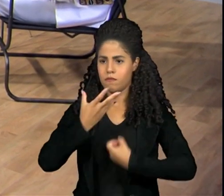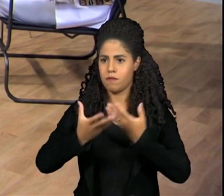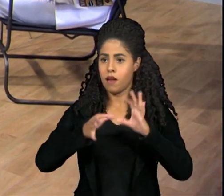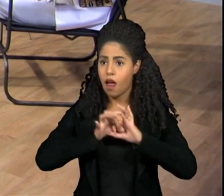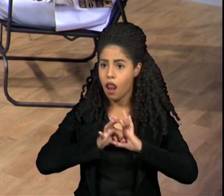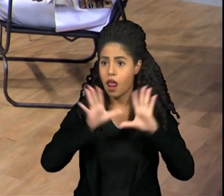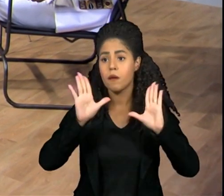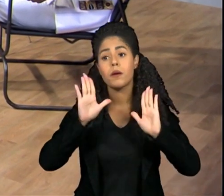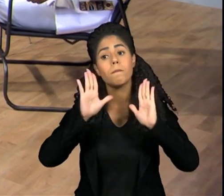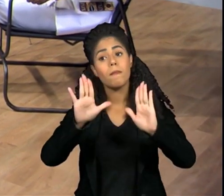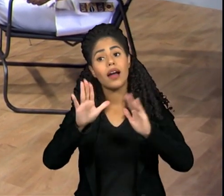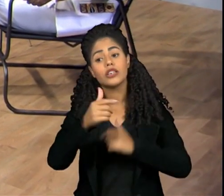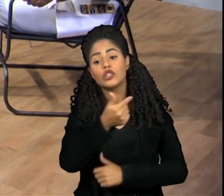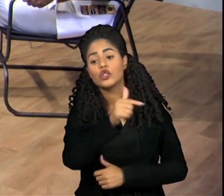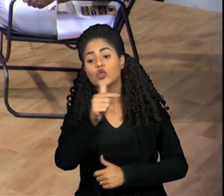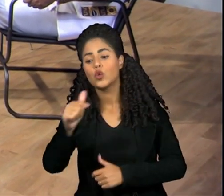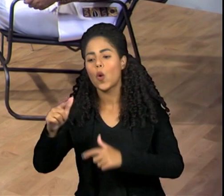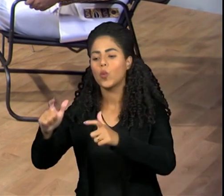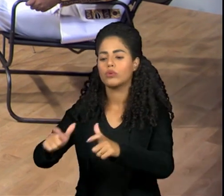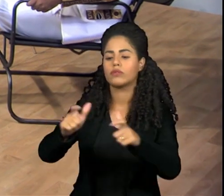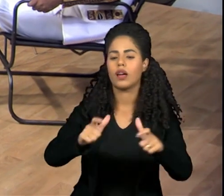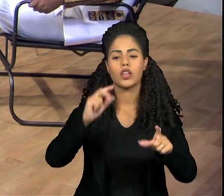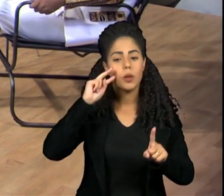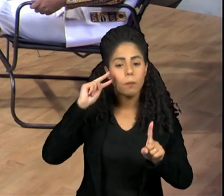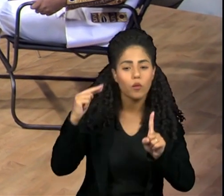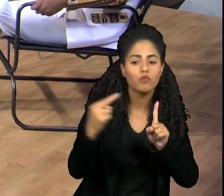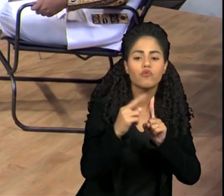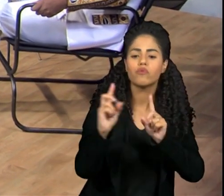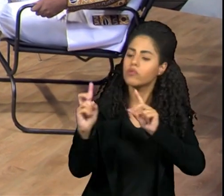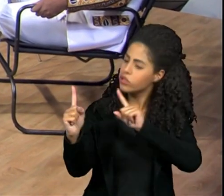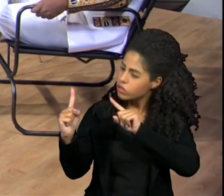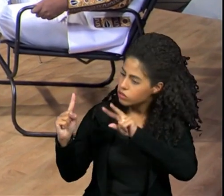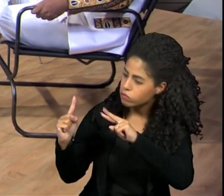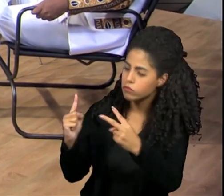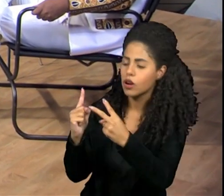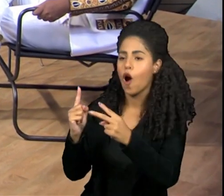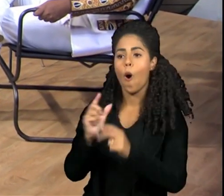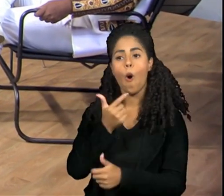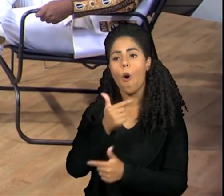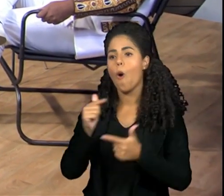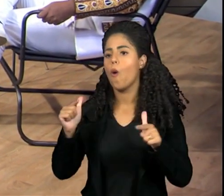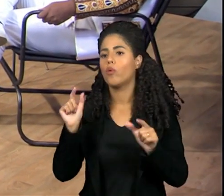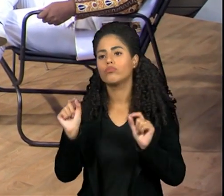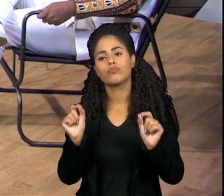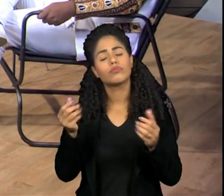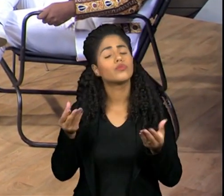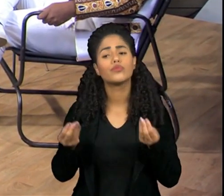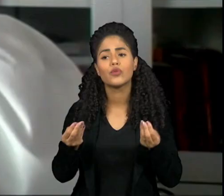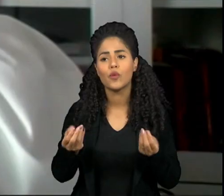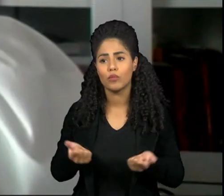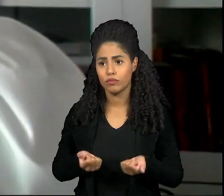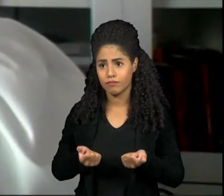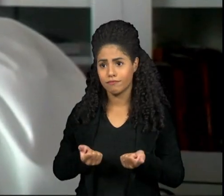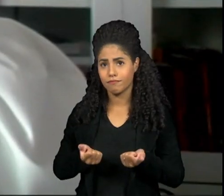religiosa. Mas em outras cosmovisões, em outras cosmopercepções,